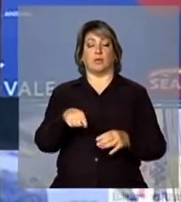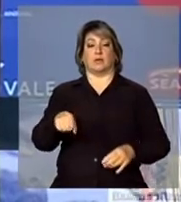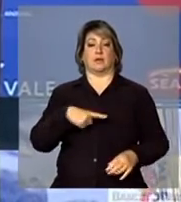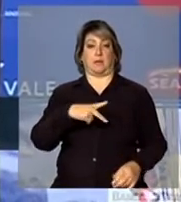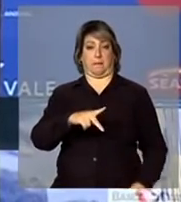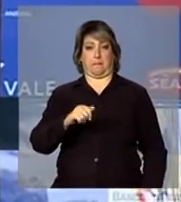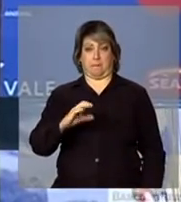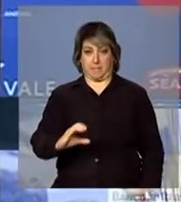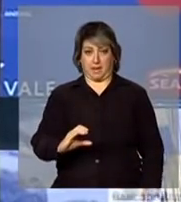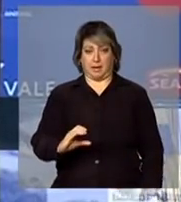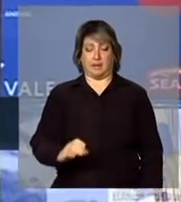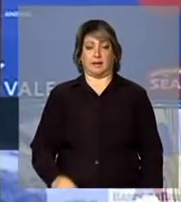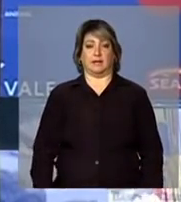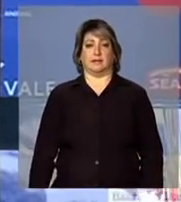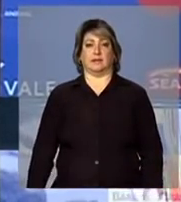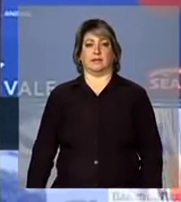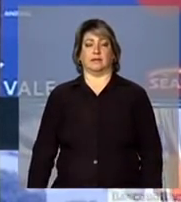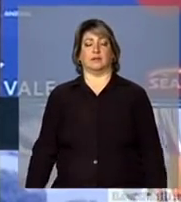Aceleração do Crescimento o PAC,